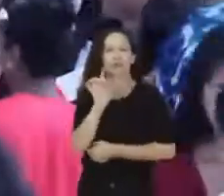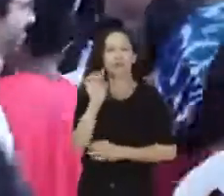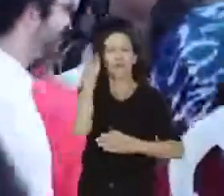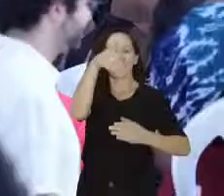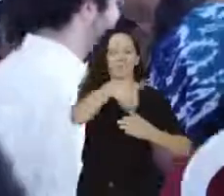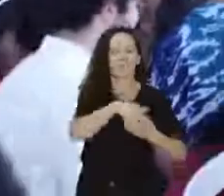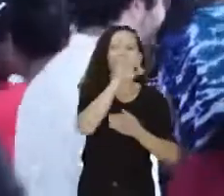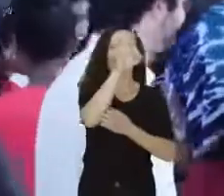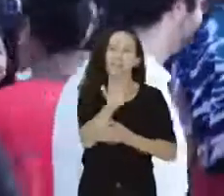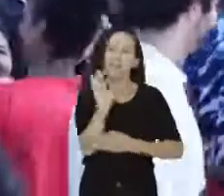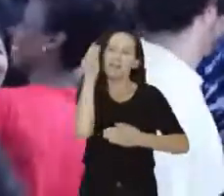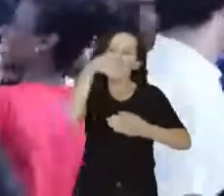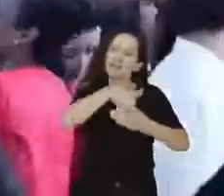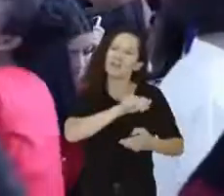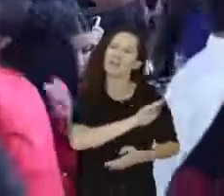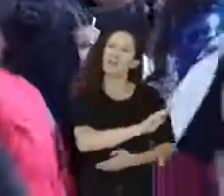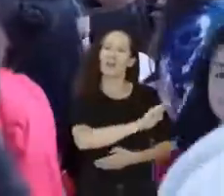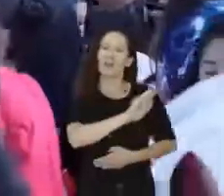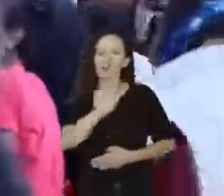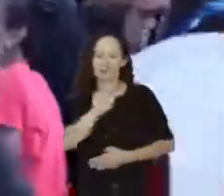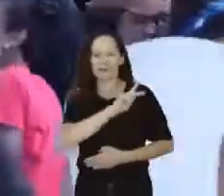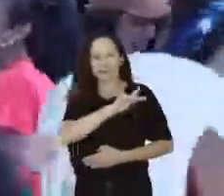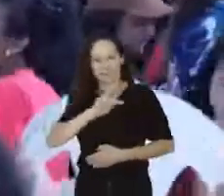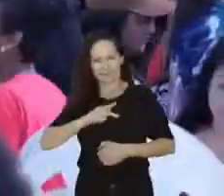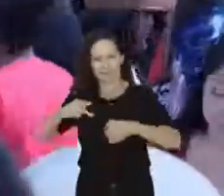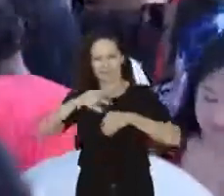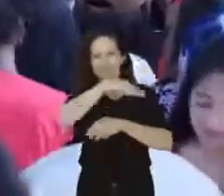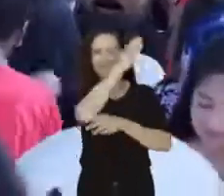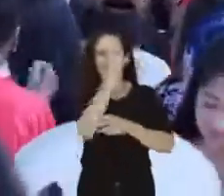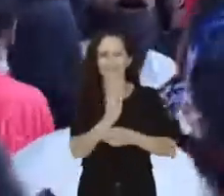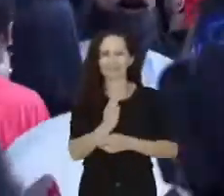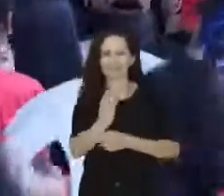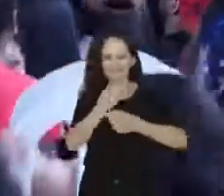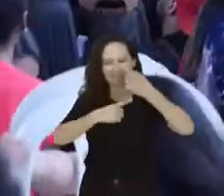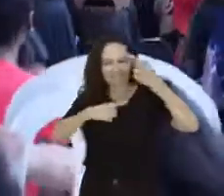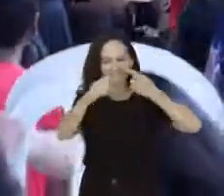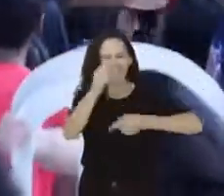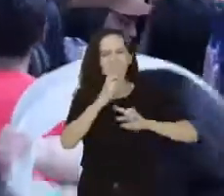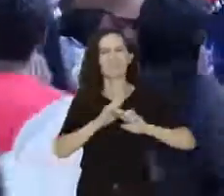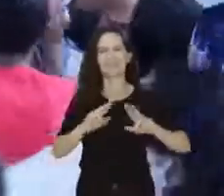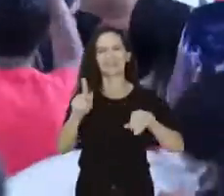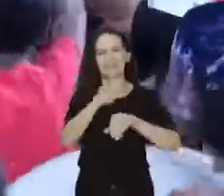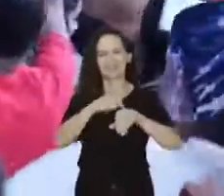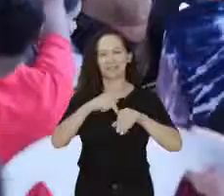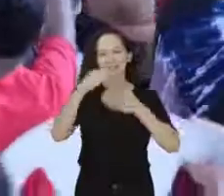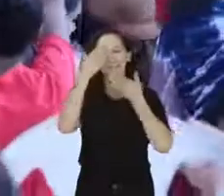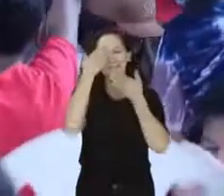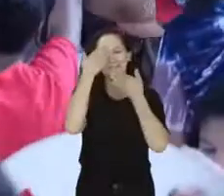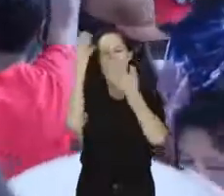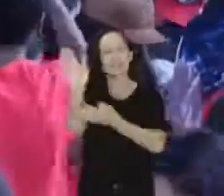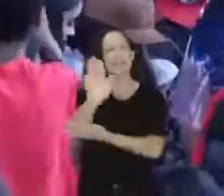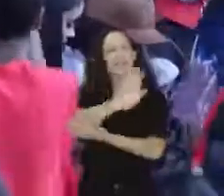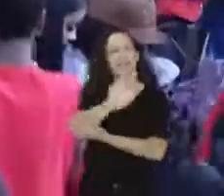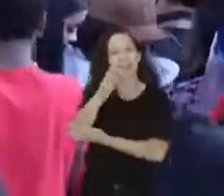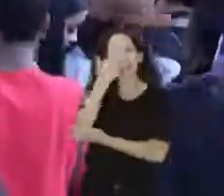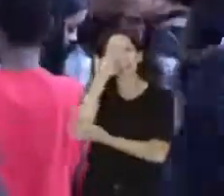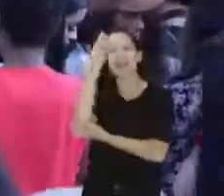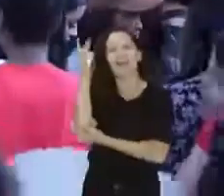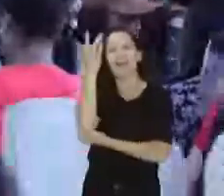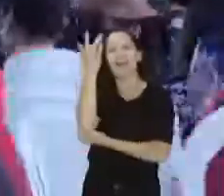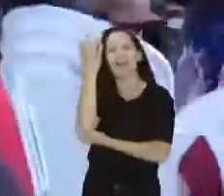Lula como presidente da nossa nação e fazer a diferença. Obrigado, Lula. Obrigado, Haddad. Obrigado,